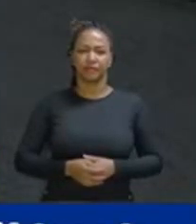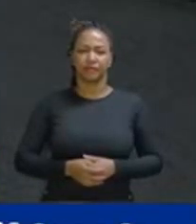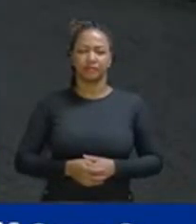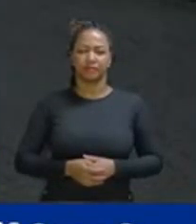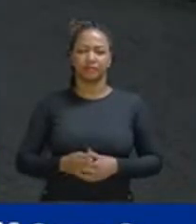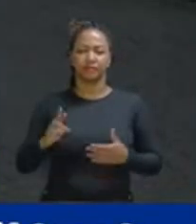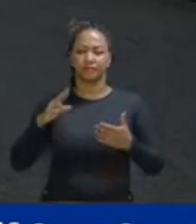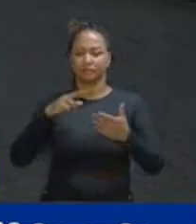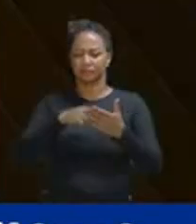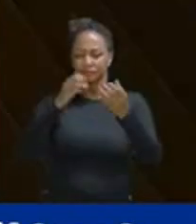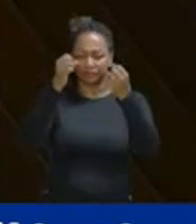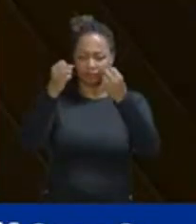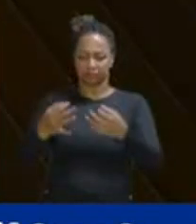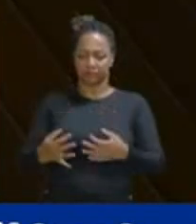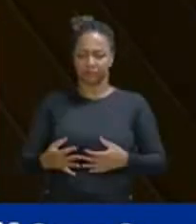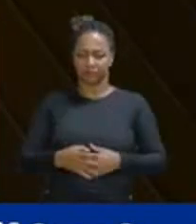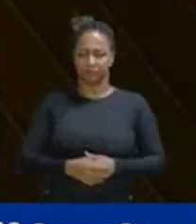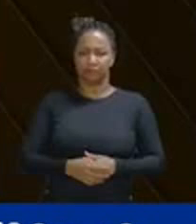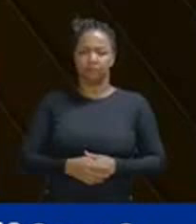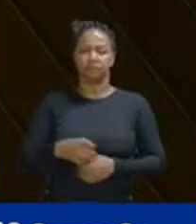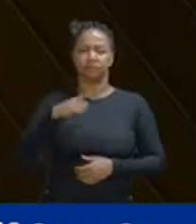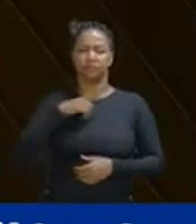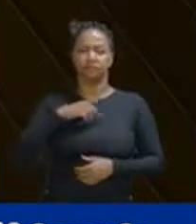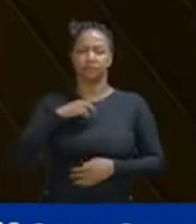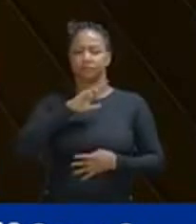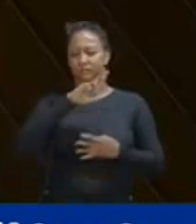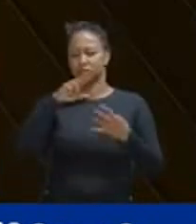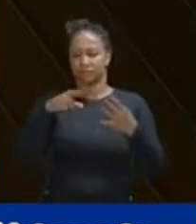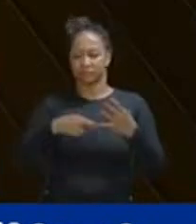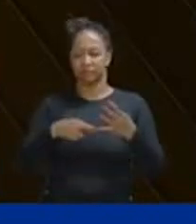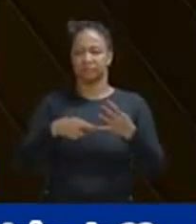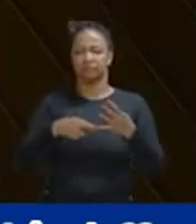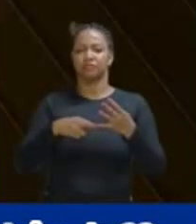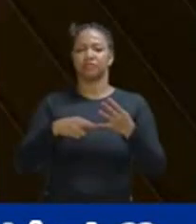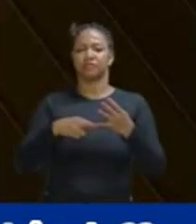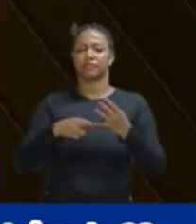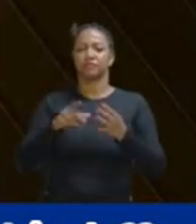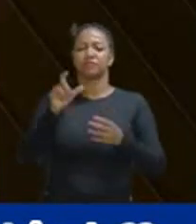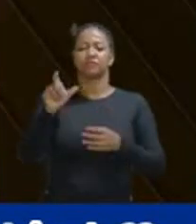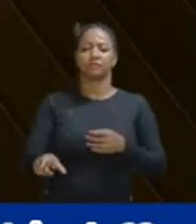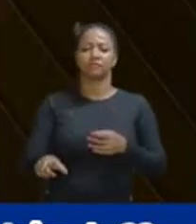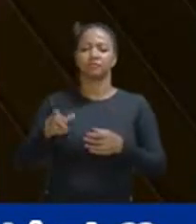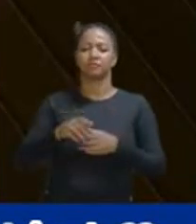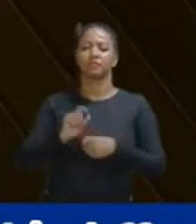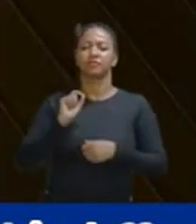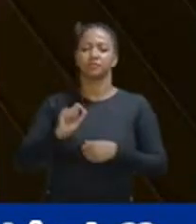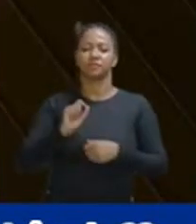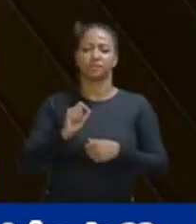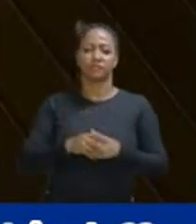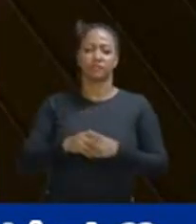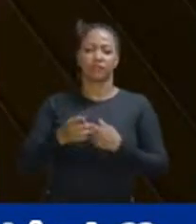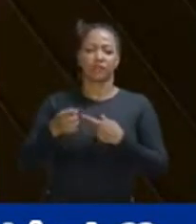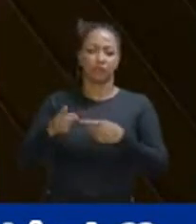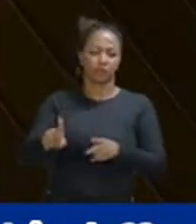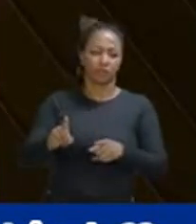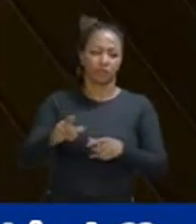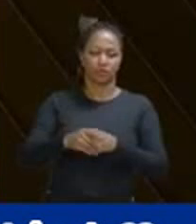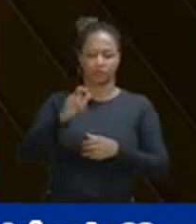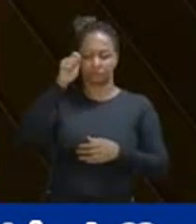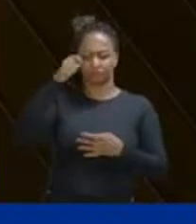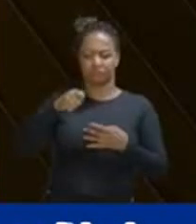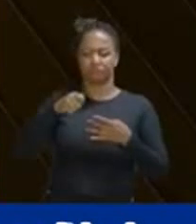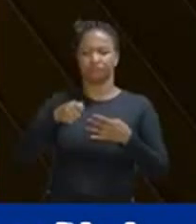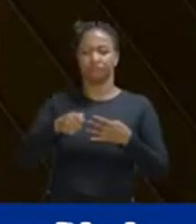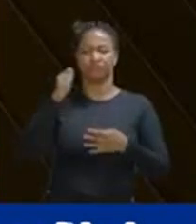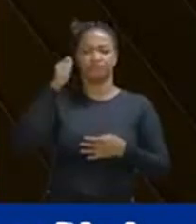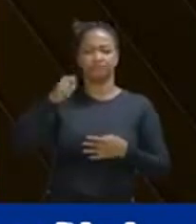O relator está com a palavra. trata-se de recurso eleitoral interposto por Antônio Foco Paulo no de juiz Oliveira Anselmo Furlan Gonçalves. contra a Ele é sentença branco, do careca, juízo da usa